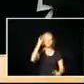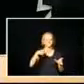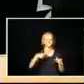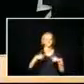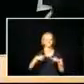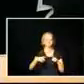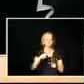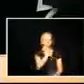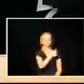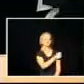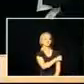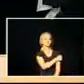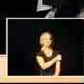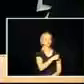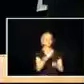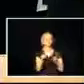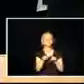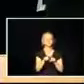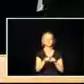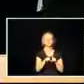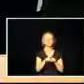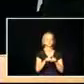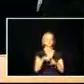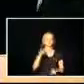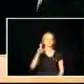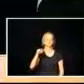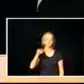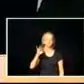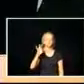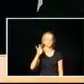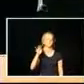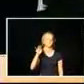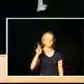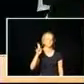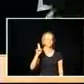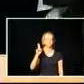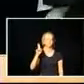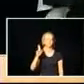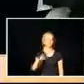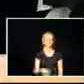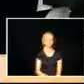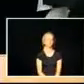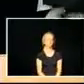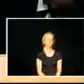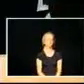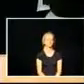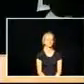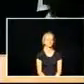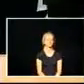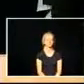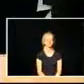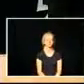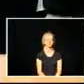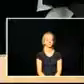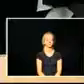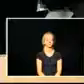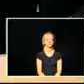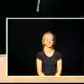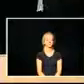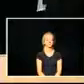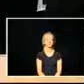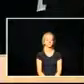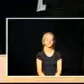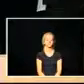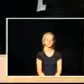quando presidente, voltou-se lá, uma tolerância, senhor presidente, um abono de R$ 180,00 que os funcionários recebem até hoje, foi uma ideia